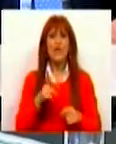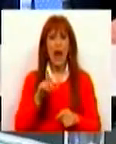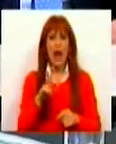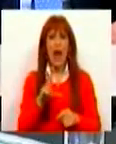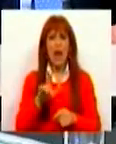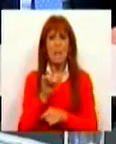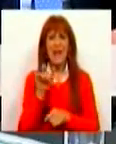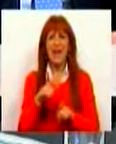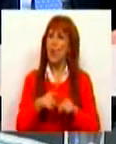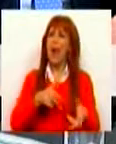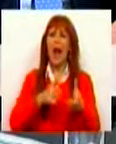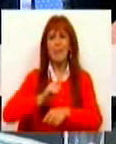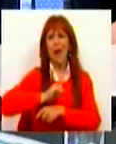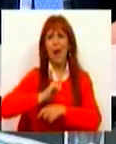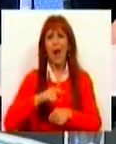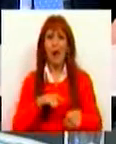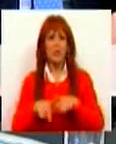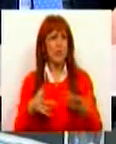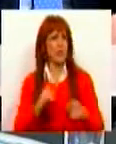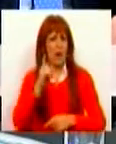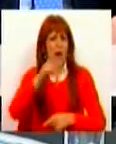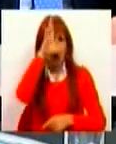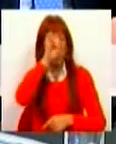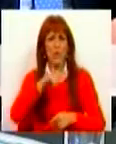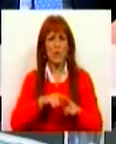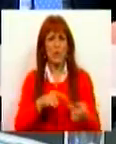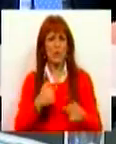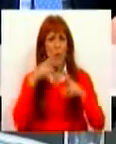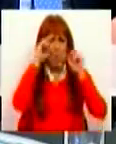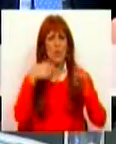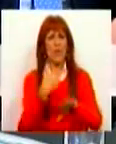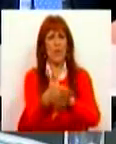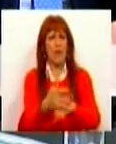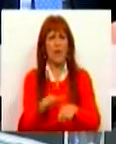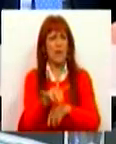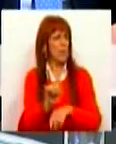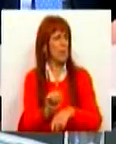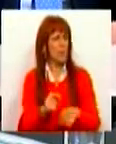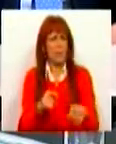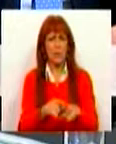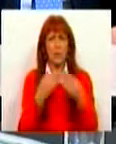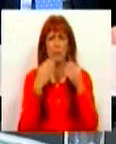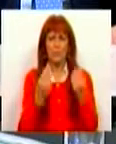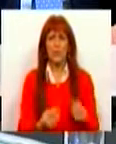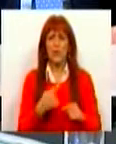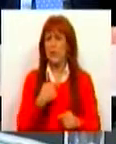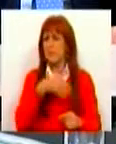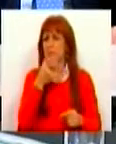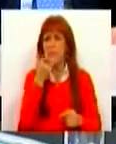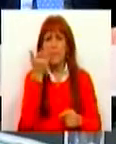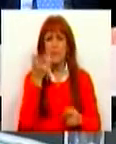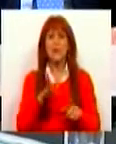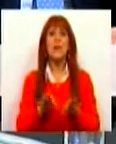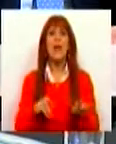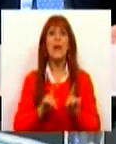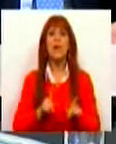Almaraz como arma de arremesso político e acusar o Governo que acordou tarde para a situação não só é injusto e demagógico,